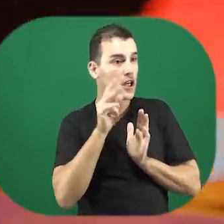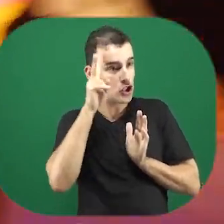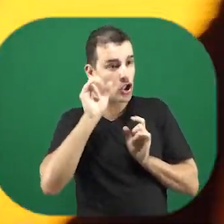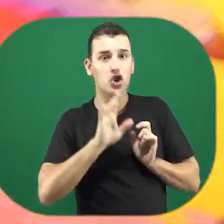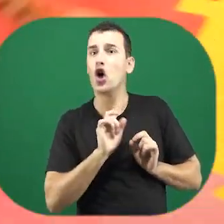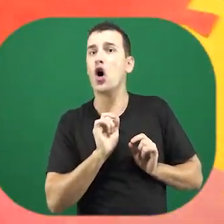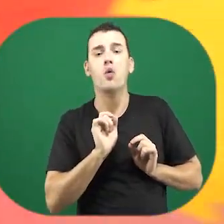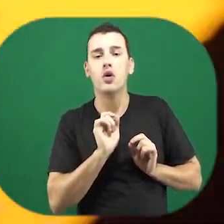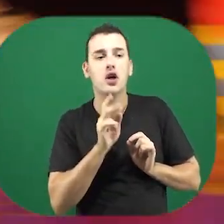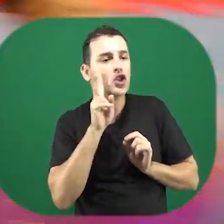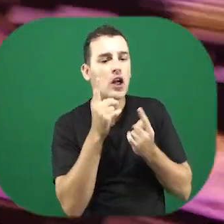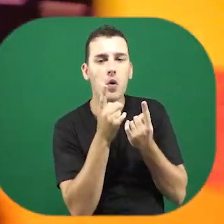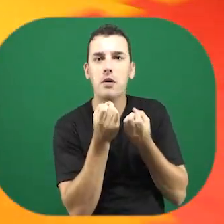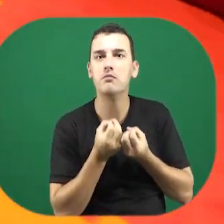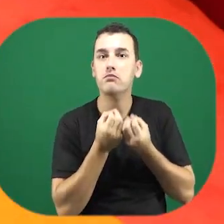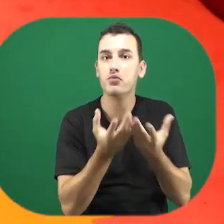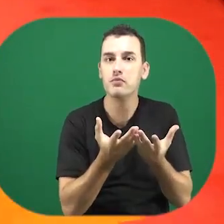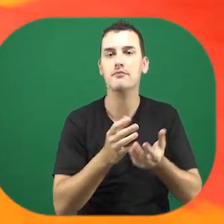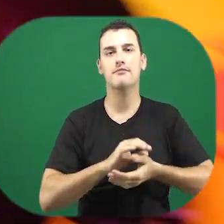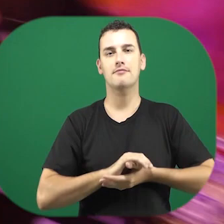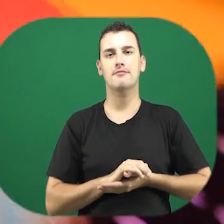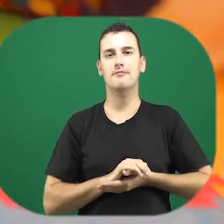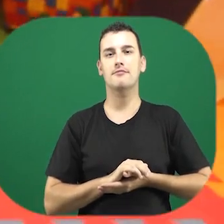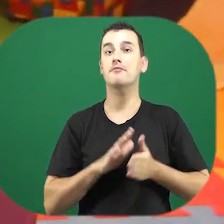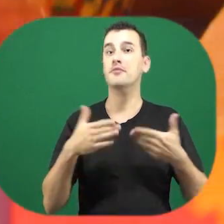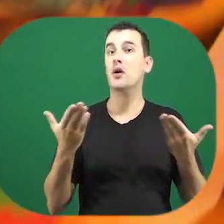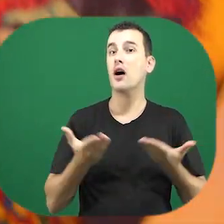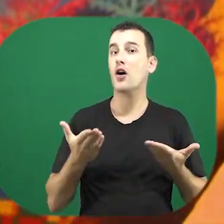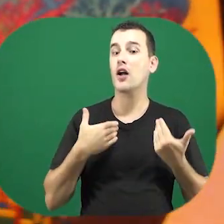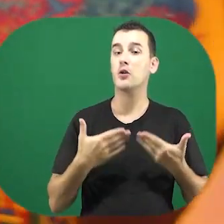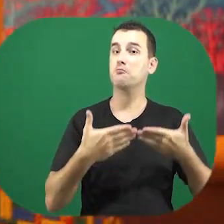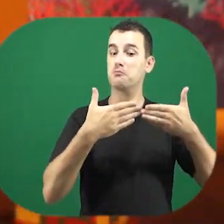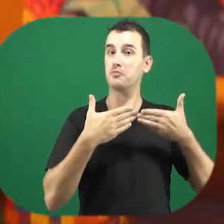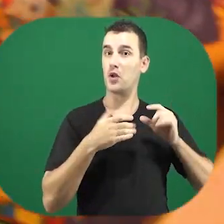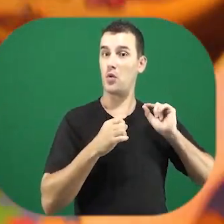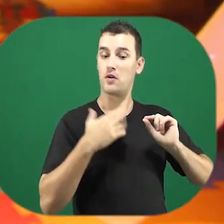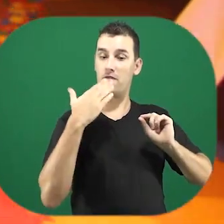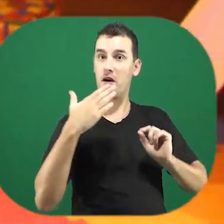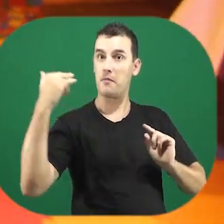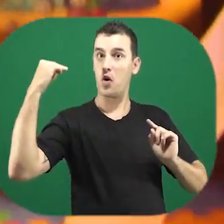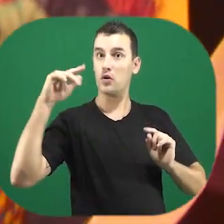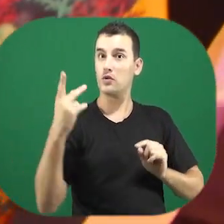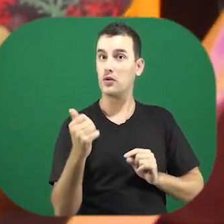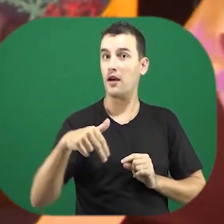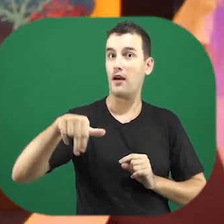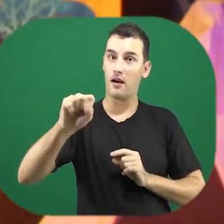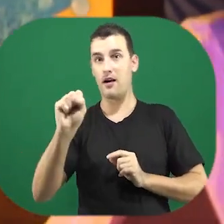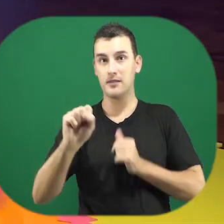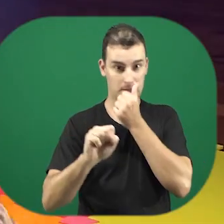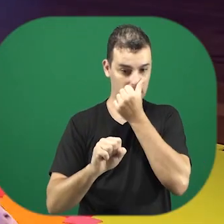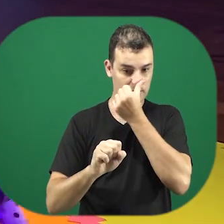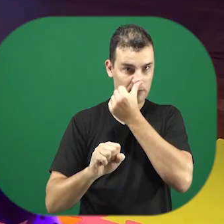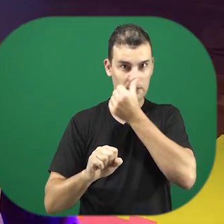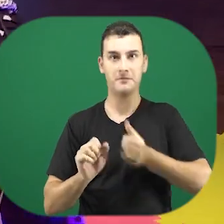nós somos contadores de histórias. E agora eu vou pedir licença ao nosso grande mestre, Hans Christian